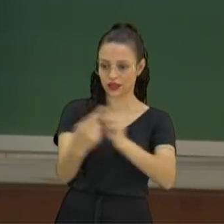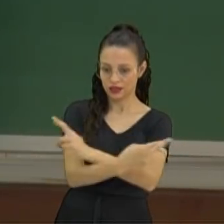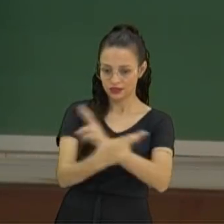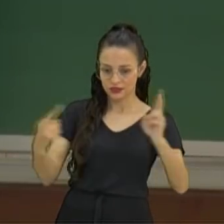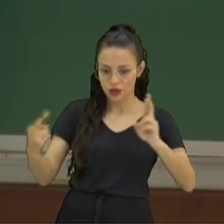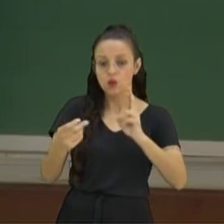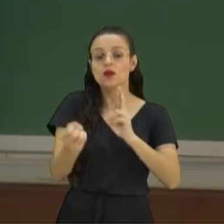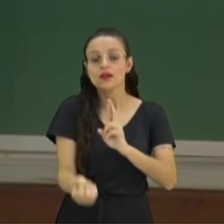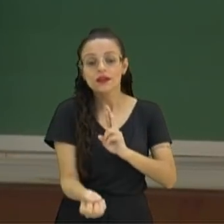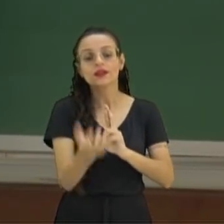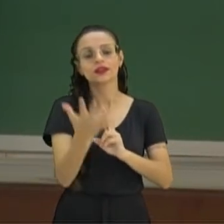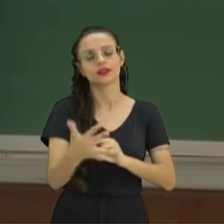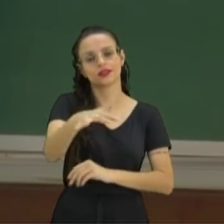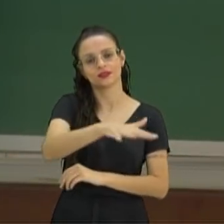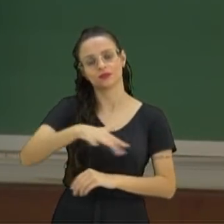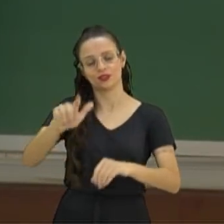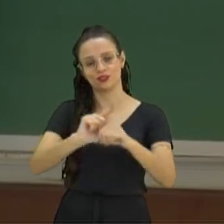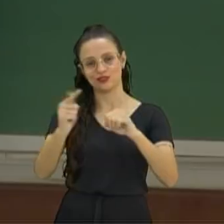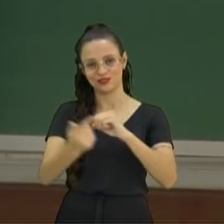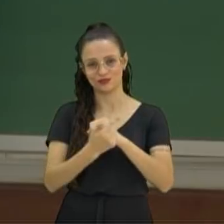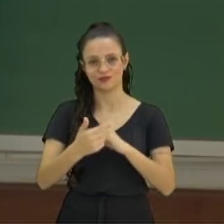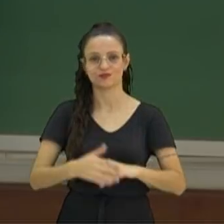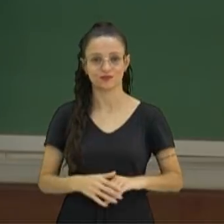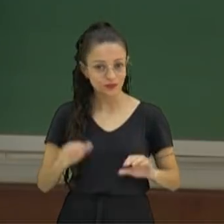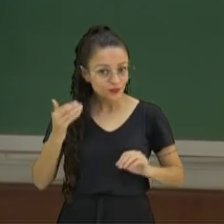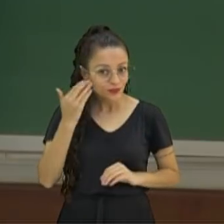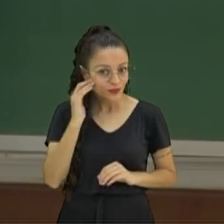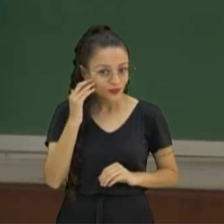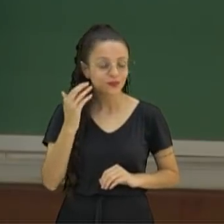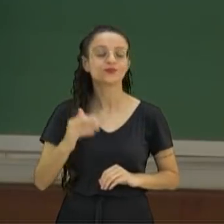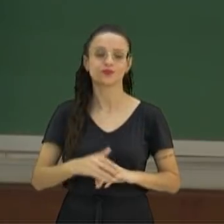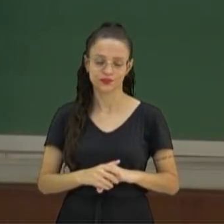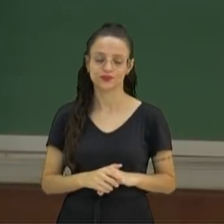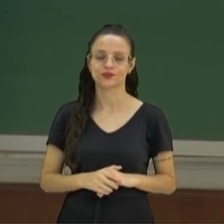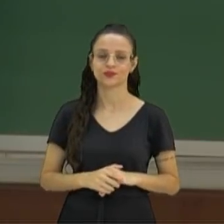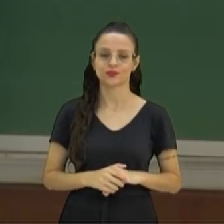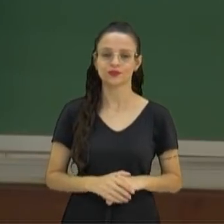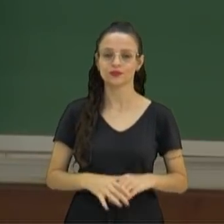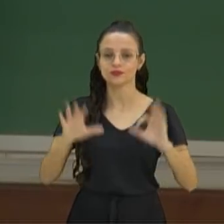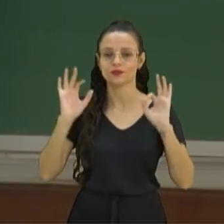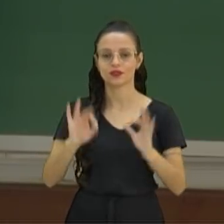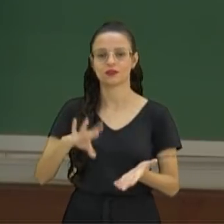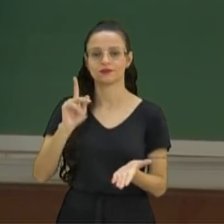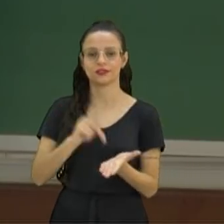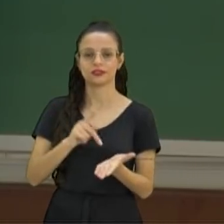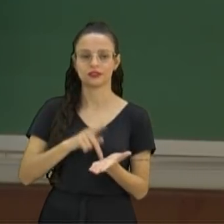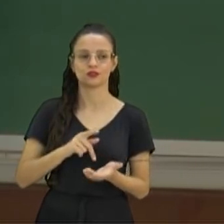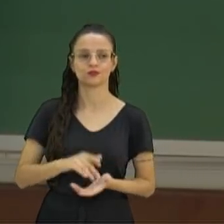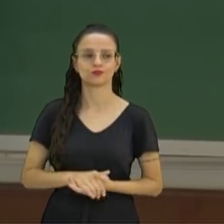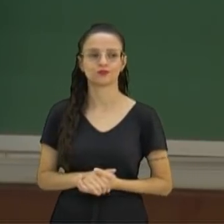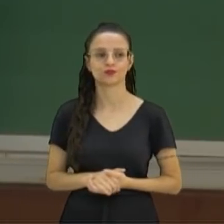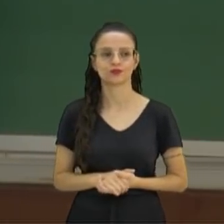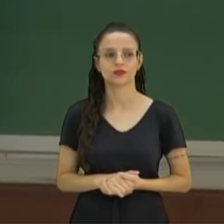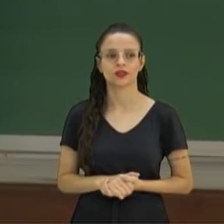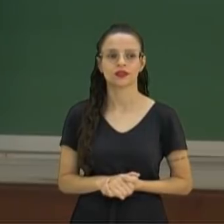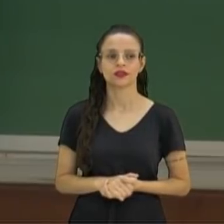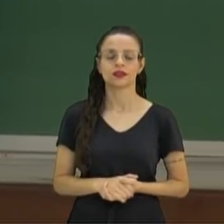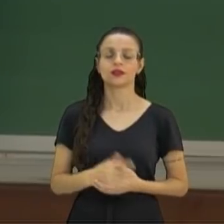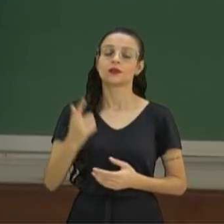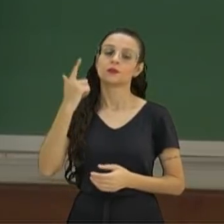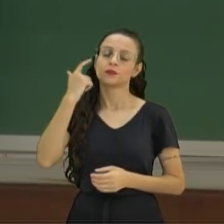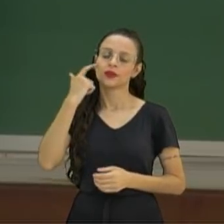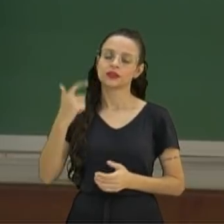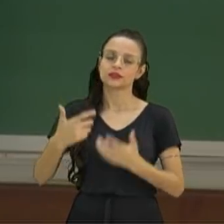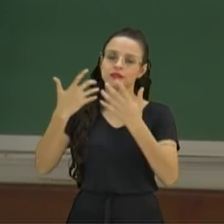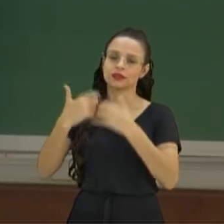com a natureza, a gente chama de espaço geográfico. Entendido? Então, a afirmação correta quem marcou ali. E aí vamos pensar